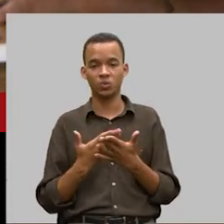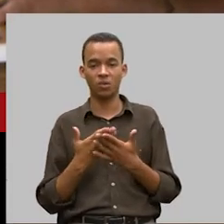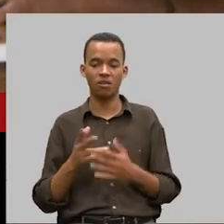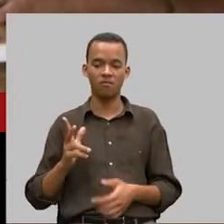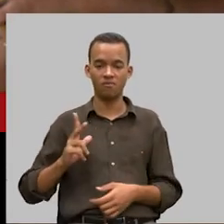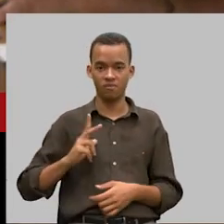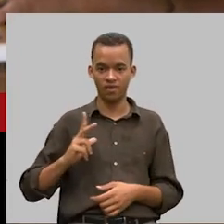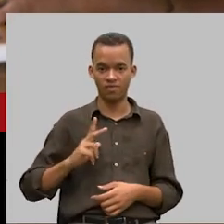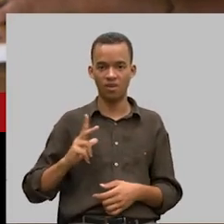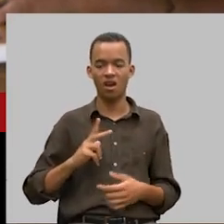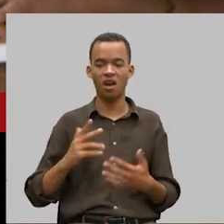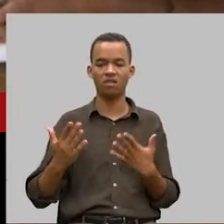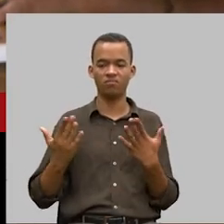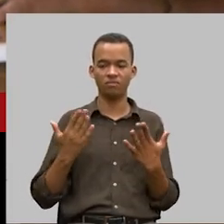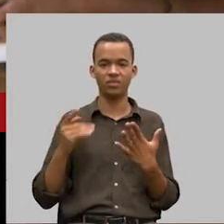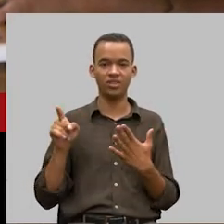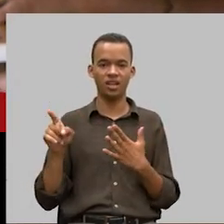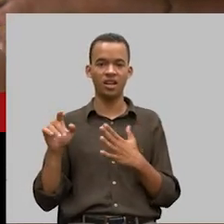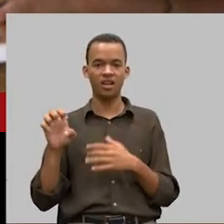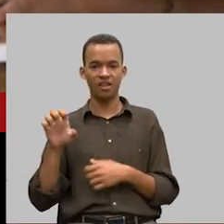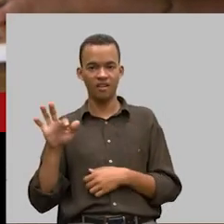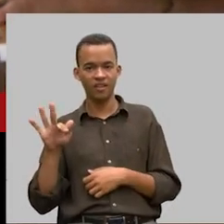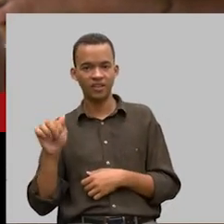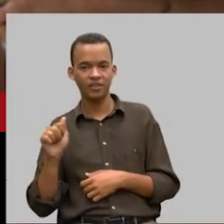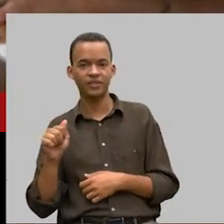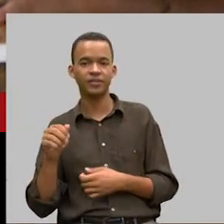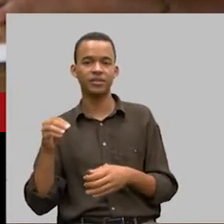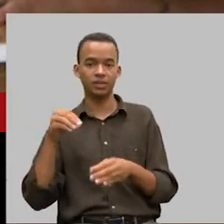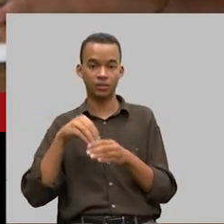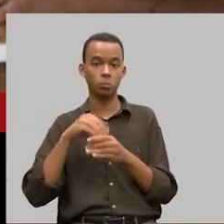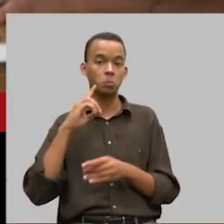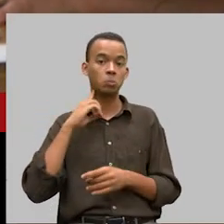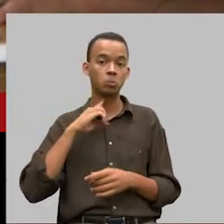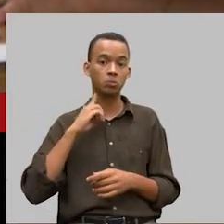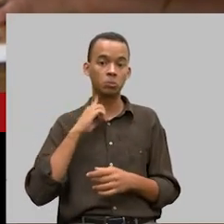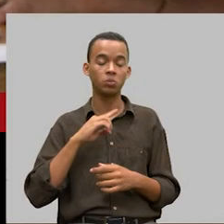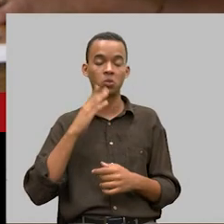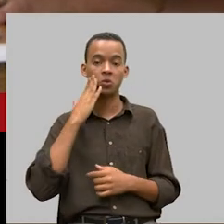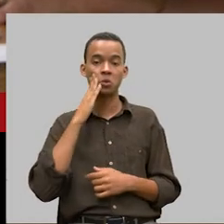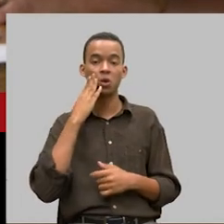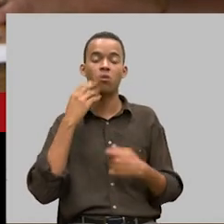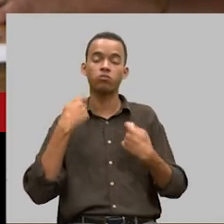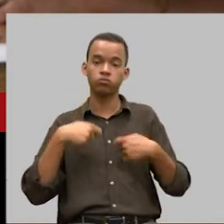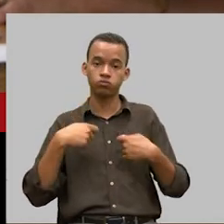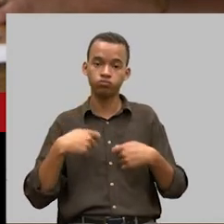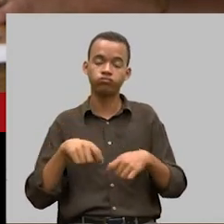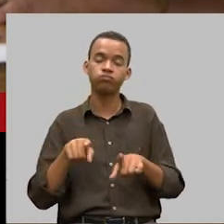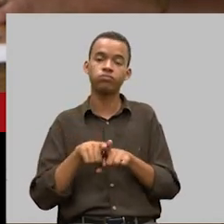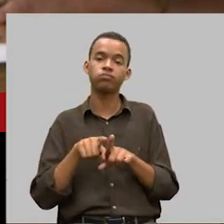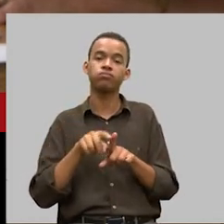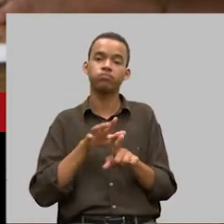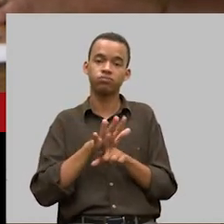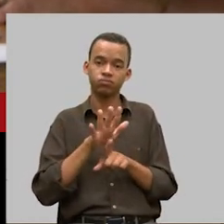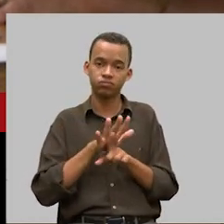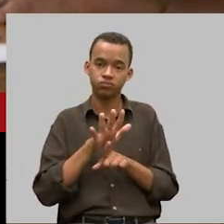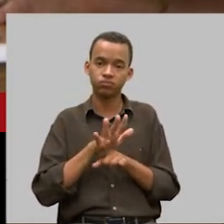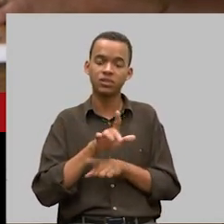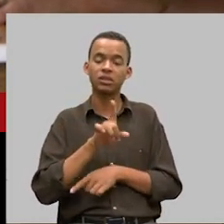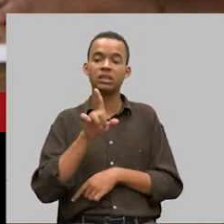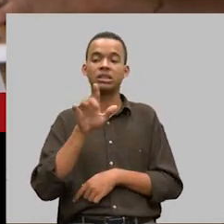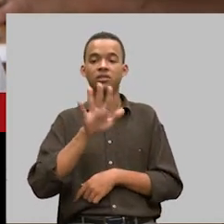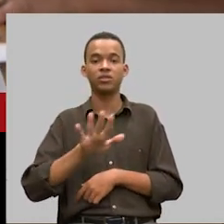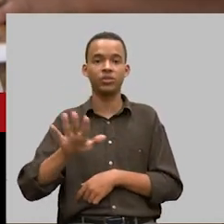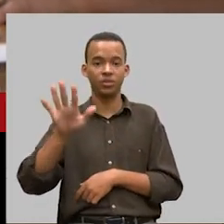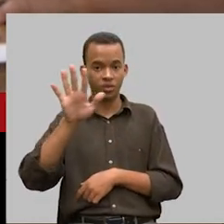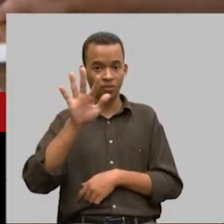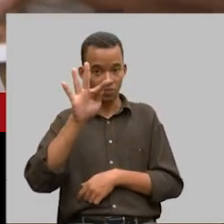efas aqui no estado de Minas Gerais entendendo que a gente precisa fazer essa demanda também lá lá no nível Nacional Mas é